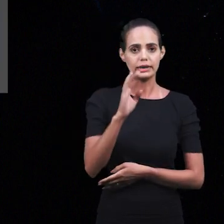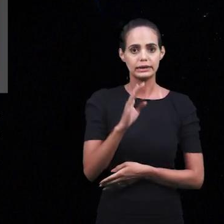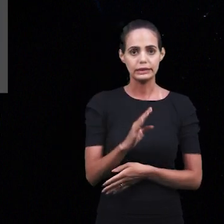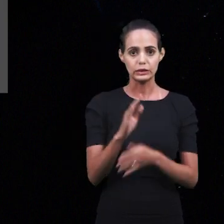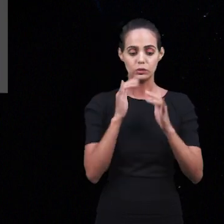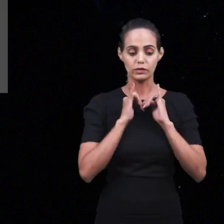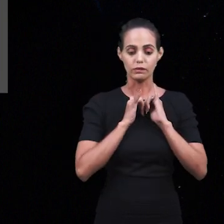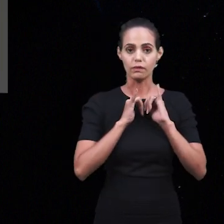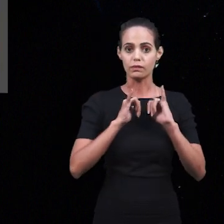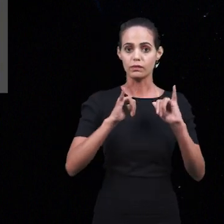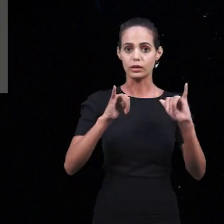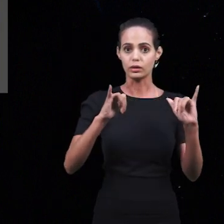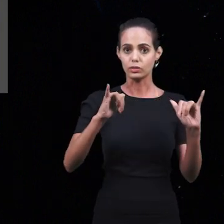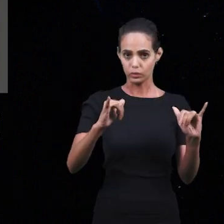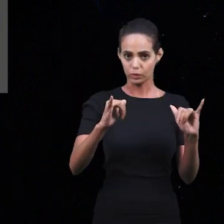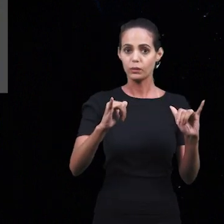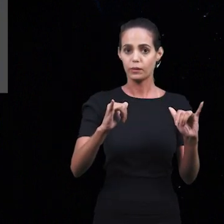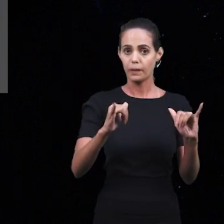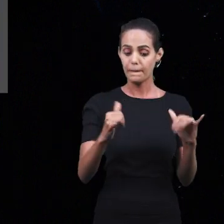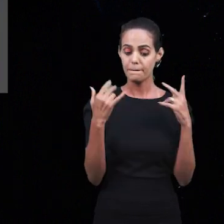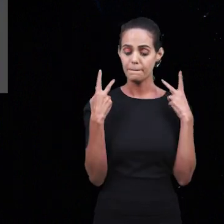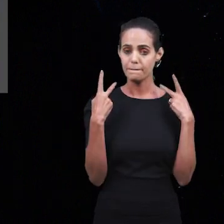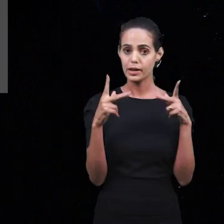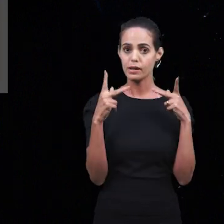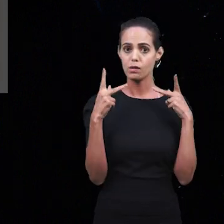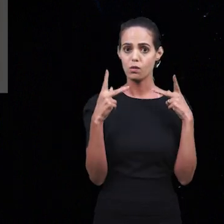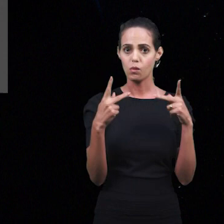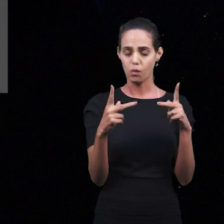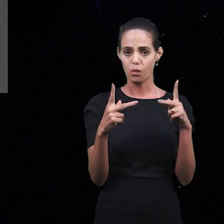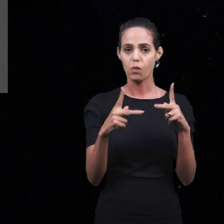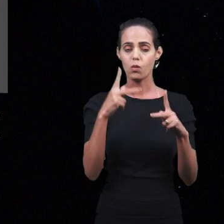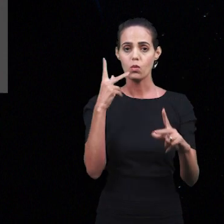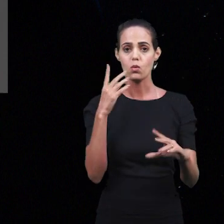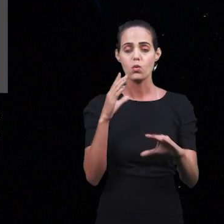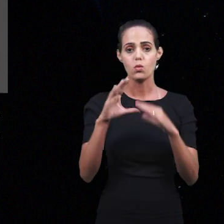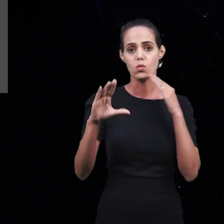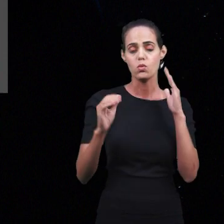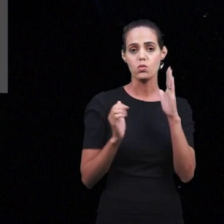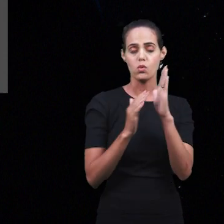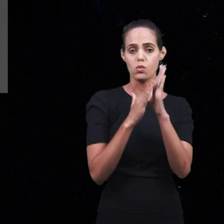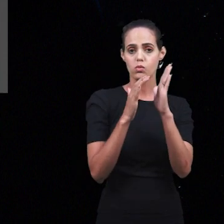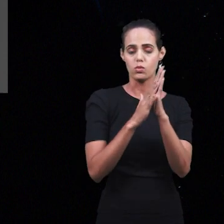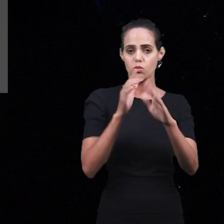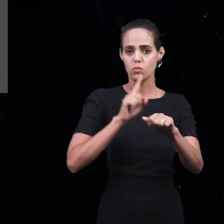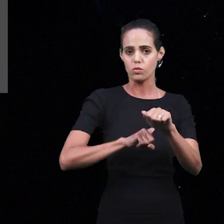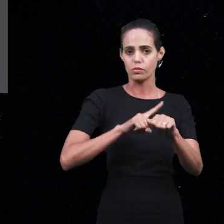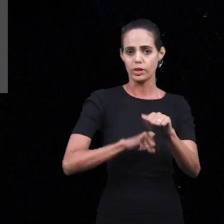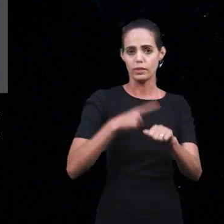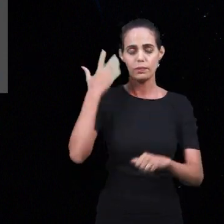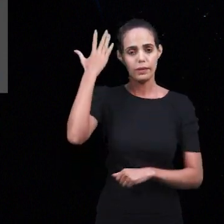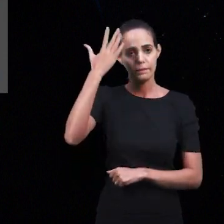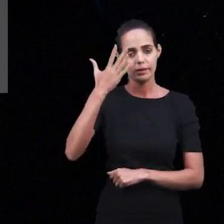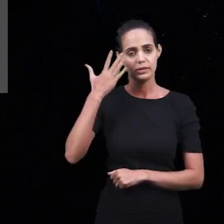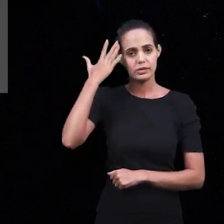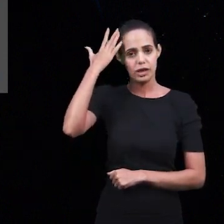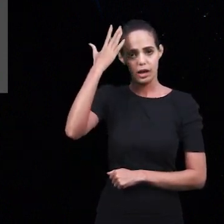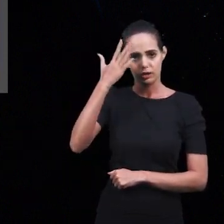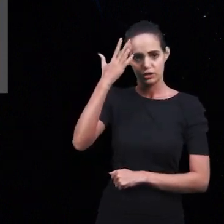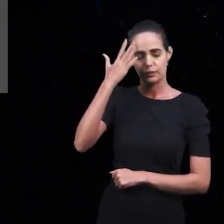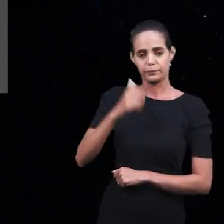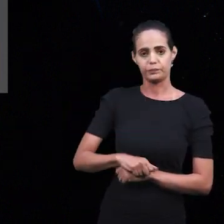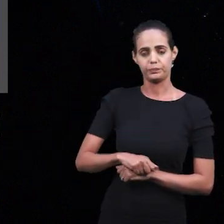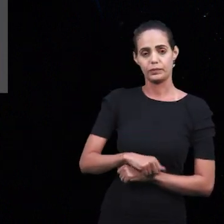introduzido após o sermão, e o canto congregacional passou a ser entoado durante as mensagens. Na Inglaterra,